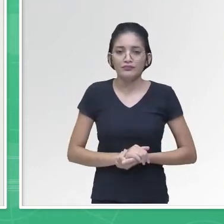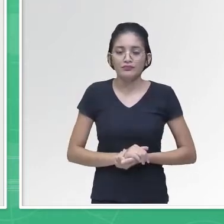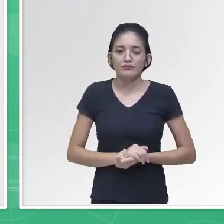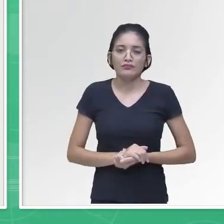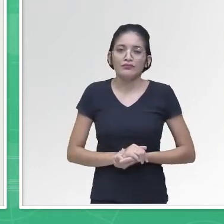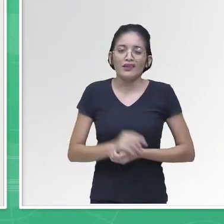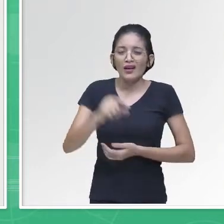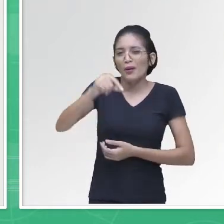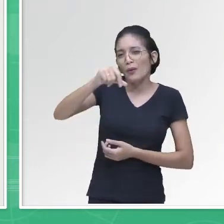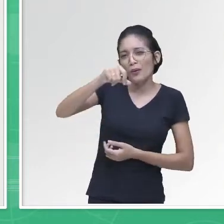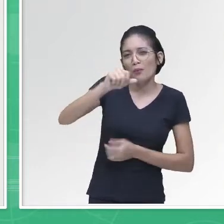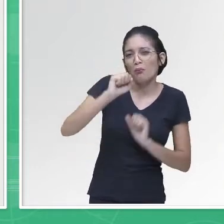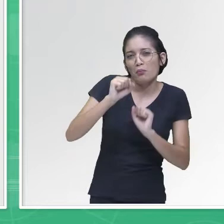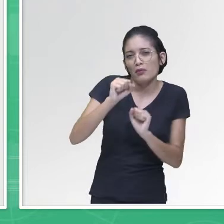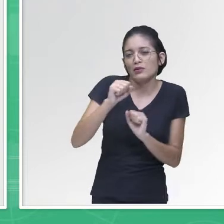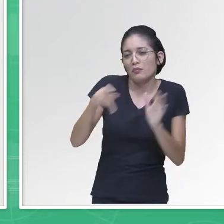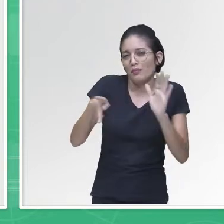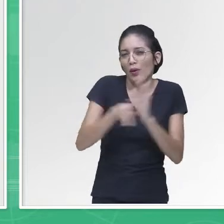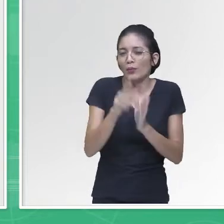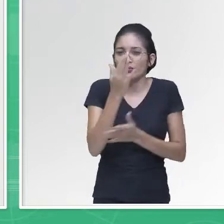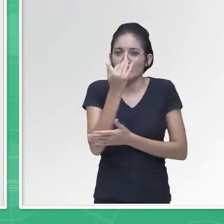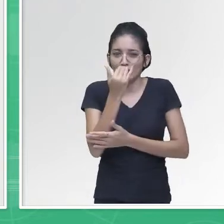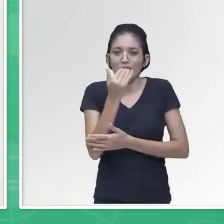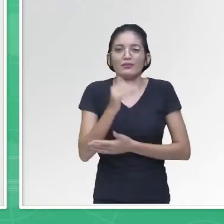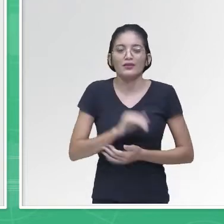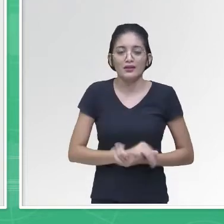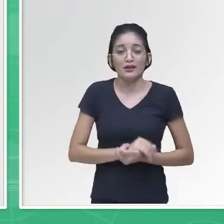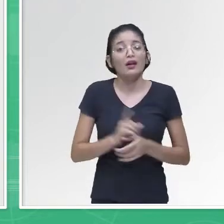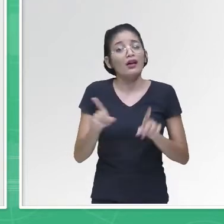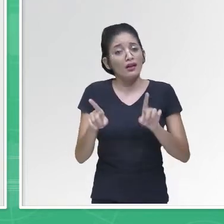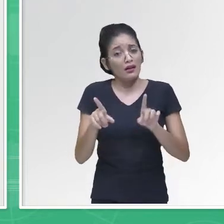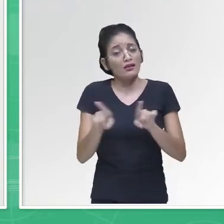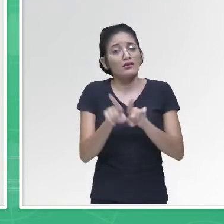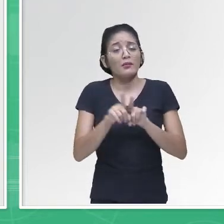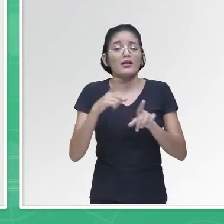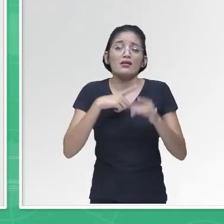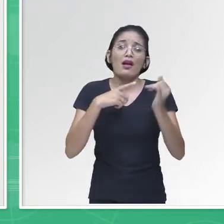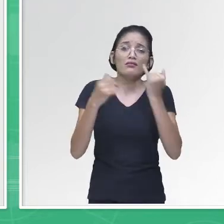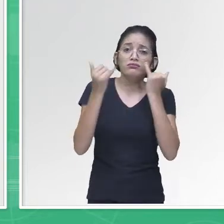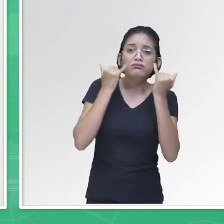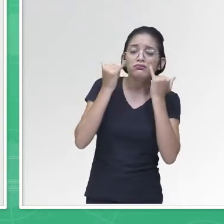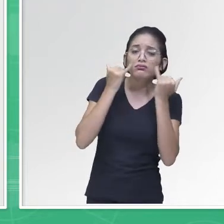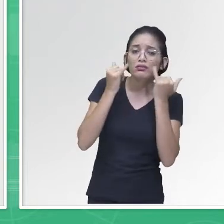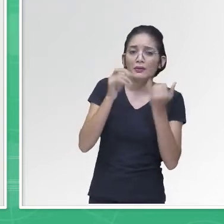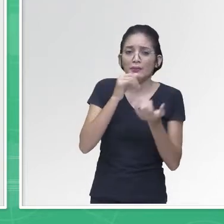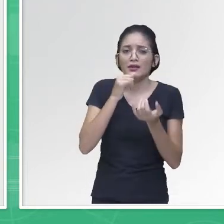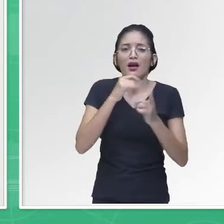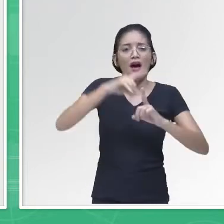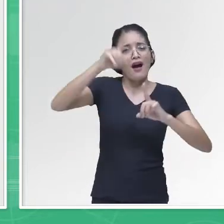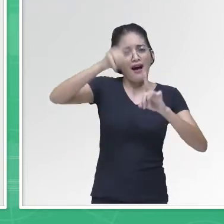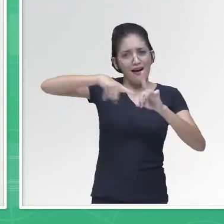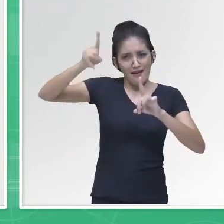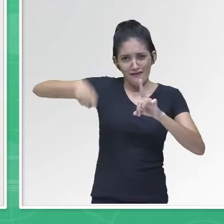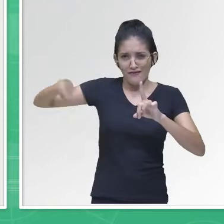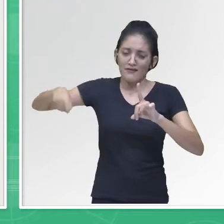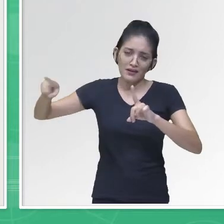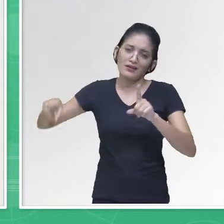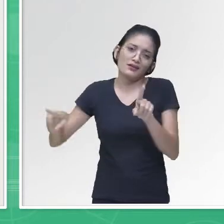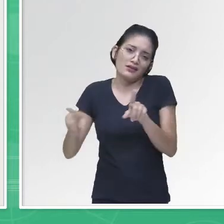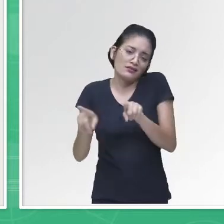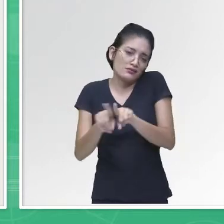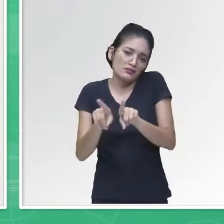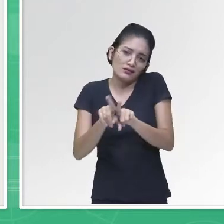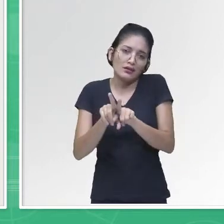sal genérico, né? E aqui eu tenho algumas informações nessa tabela, eu tenho a variação da solubilidade, né,